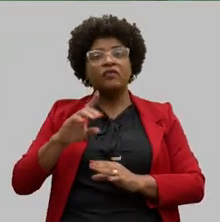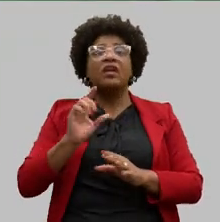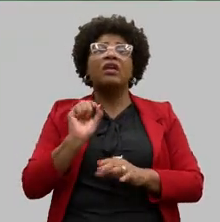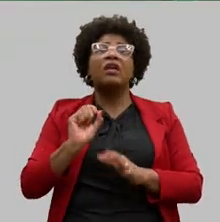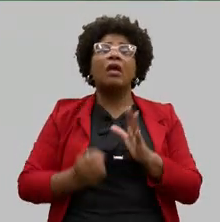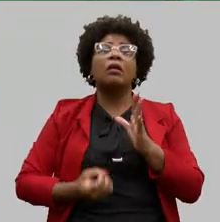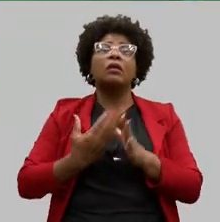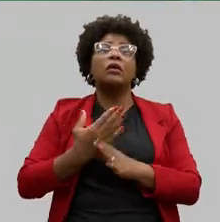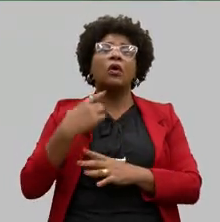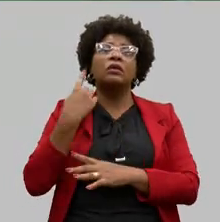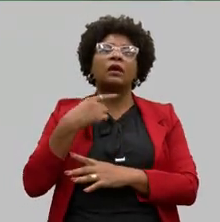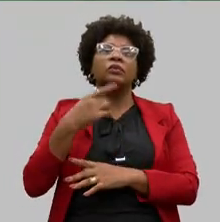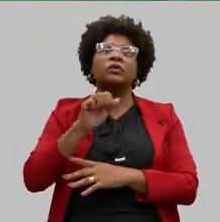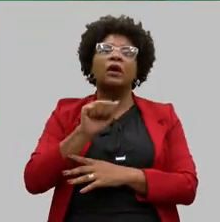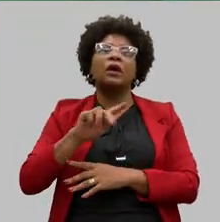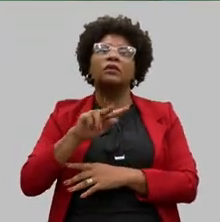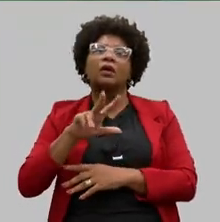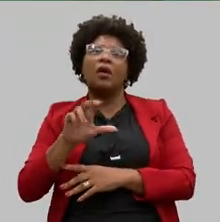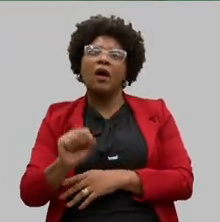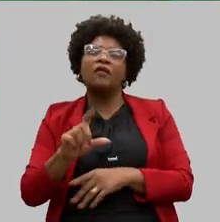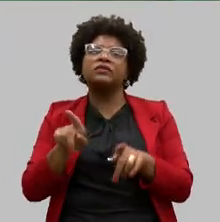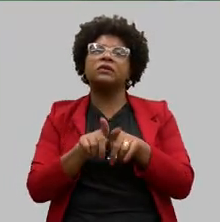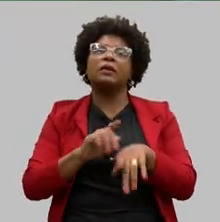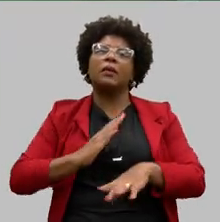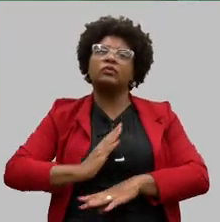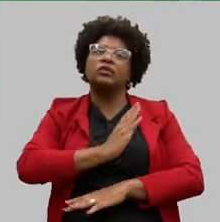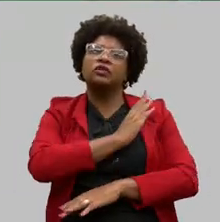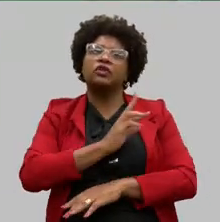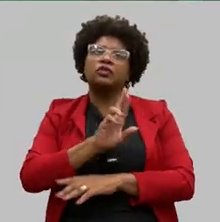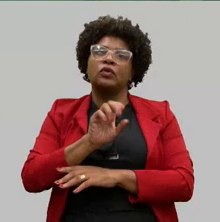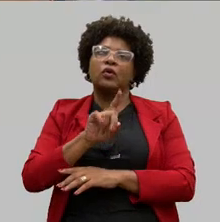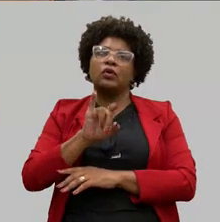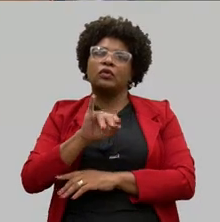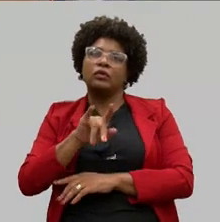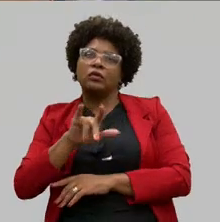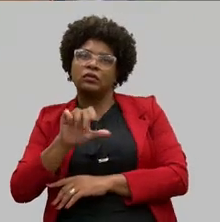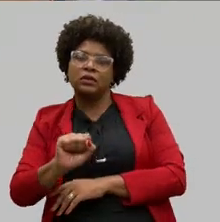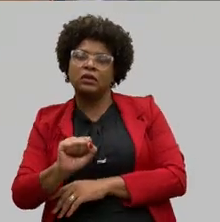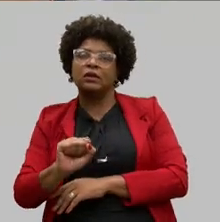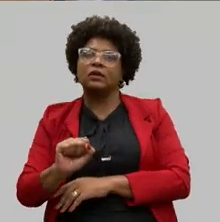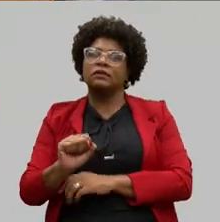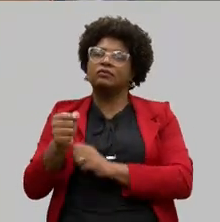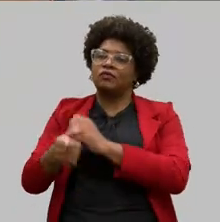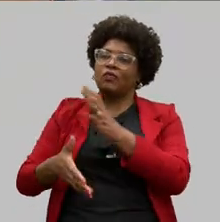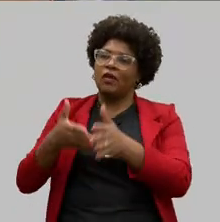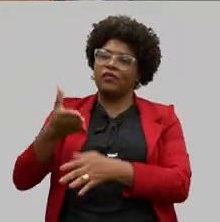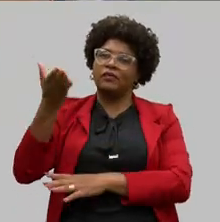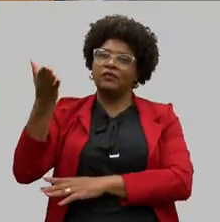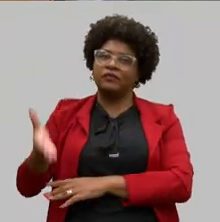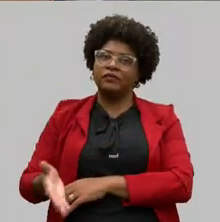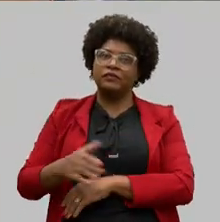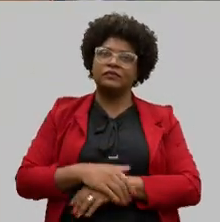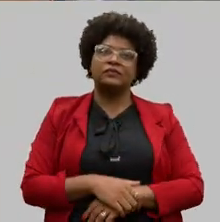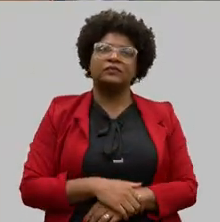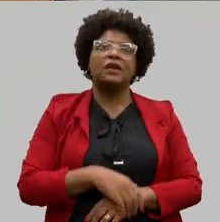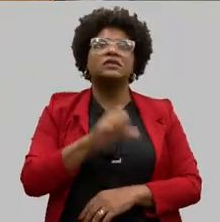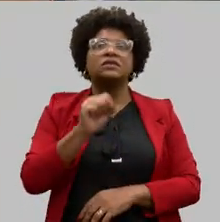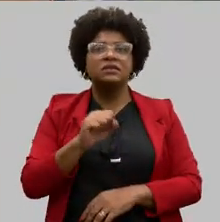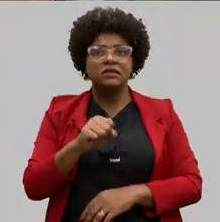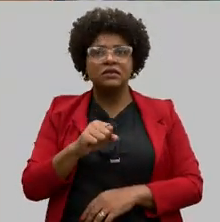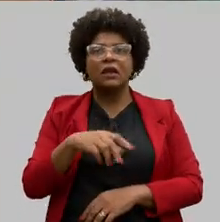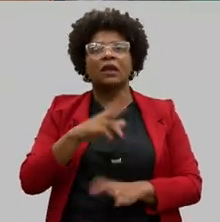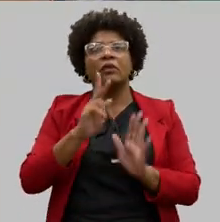Ribeiro Silva relator Deputado Sargento Rodrigues com a palavra relator sim Presidente parecer para o primeiro turno do projeto de